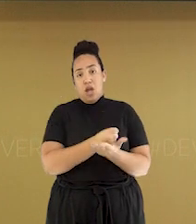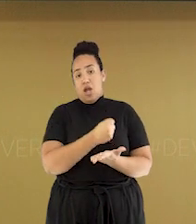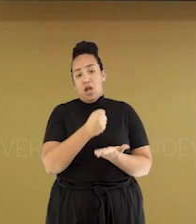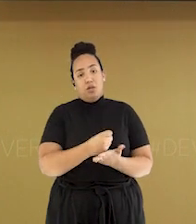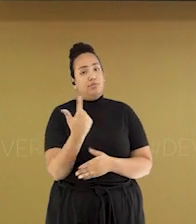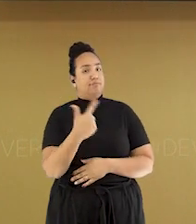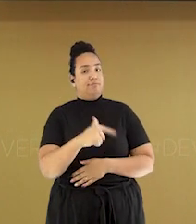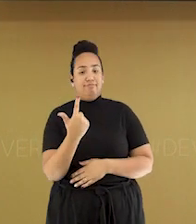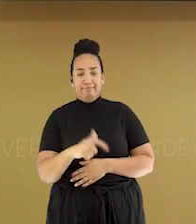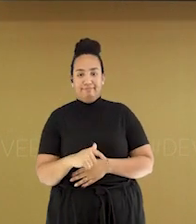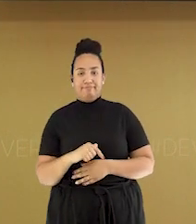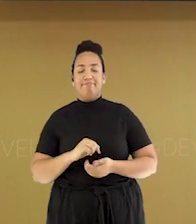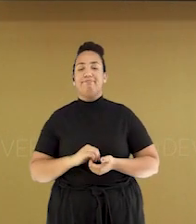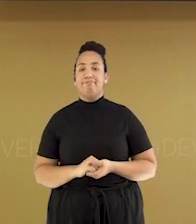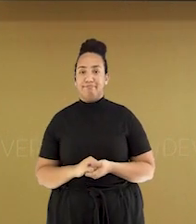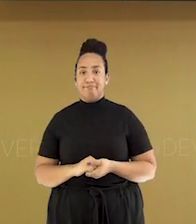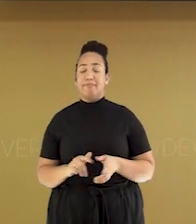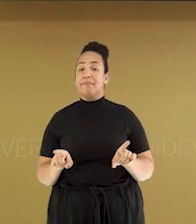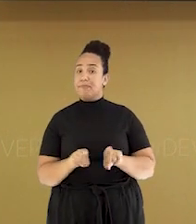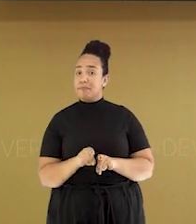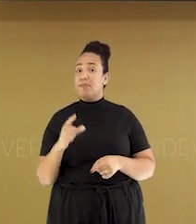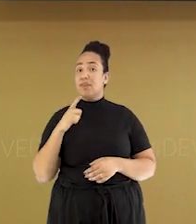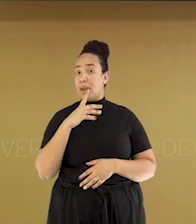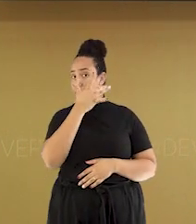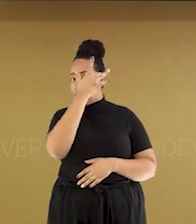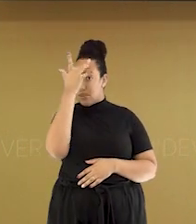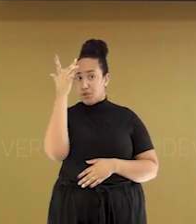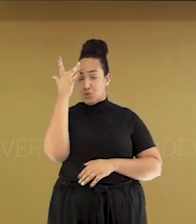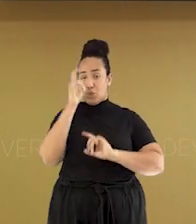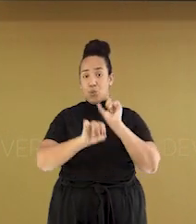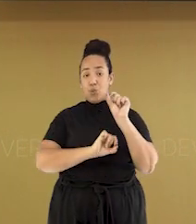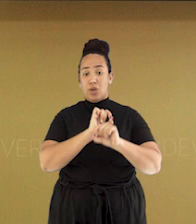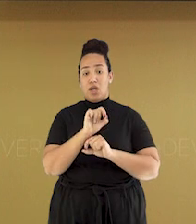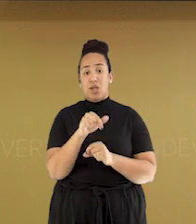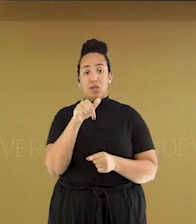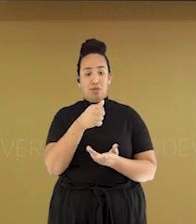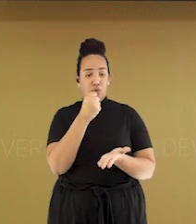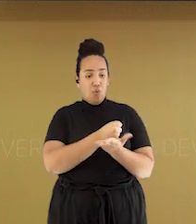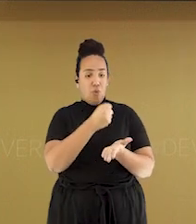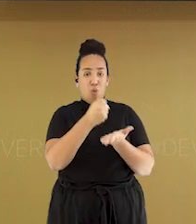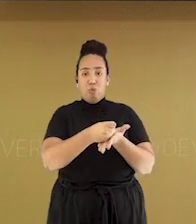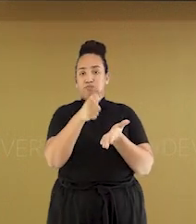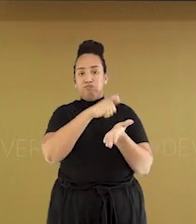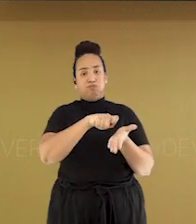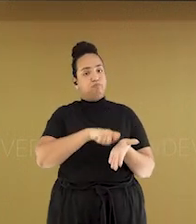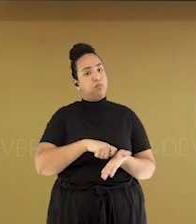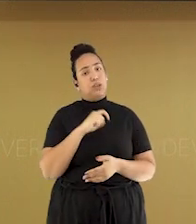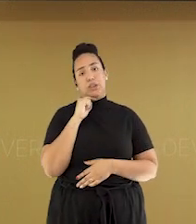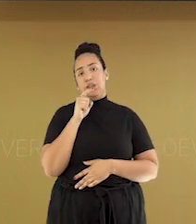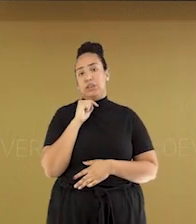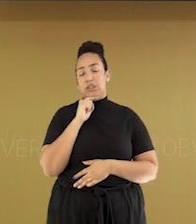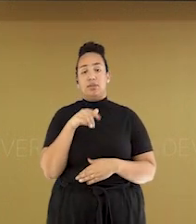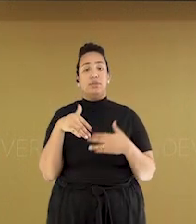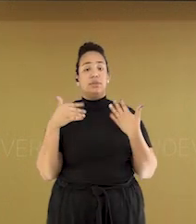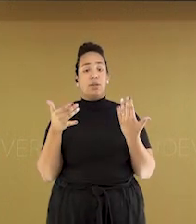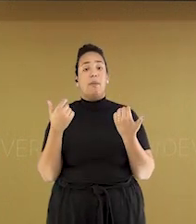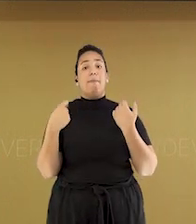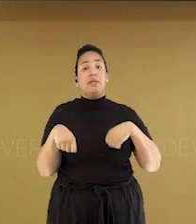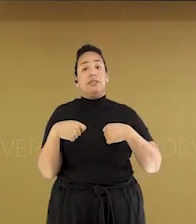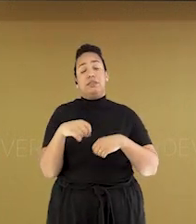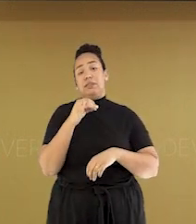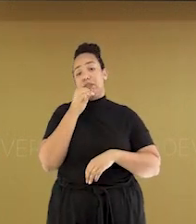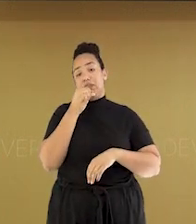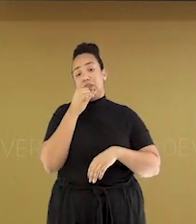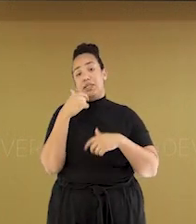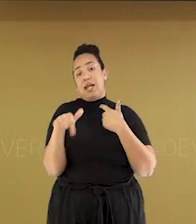registro. Existem pessoas que não conseguem esses contratos assinados. Então, elas precisam trabalhar